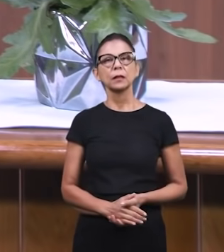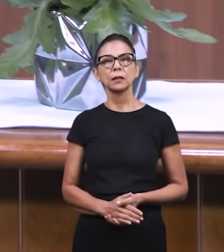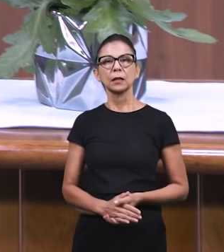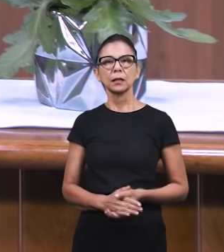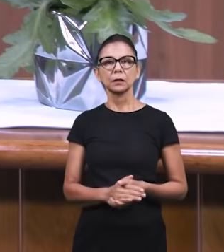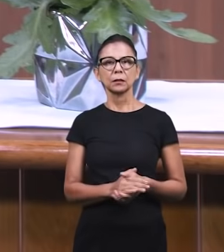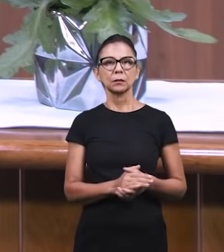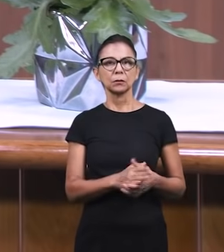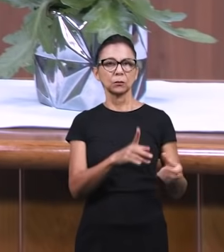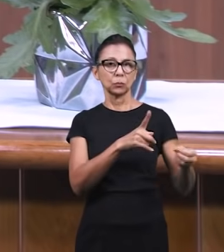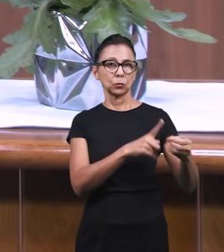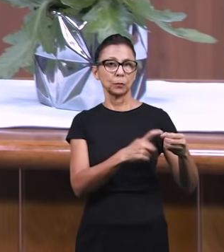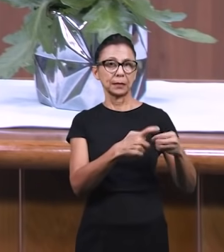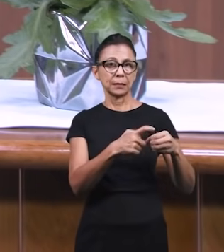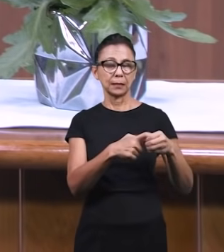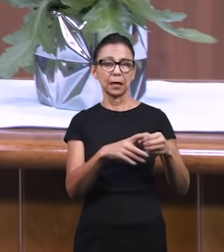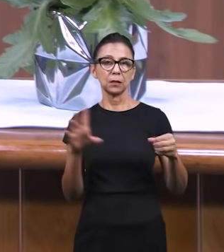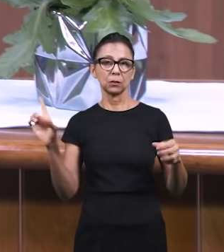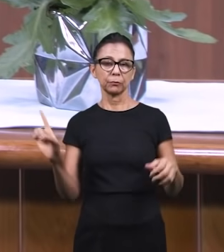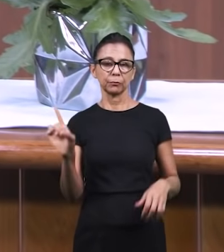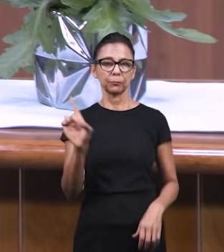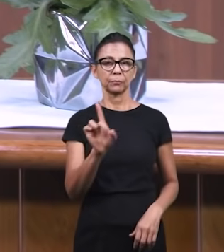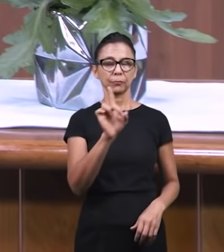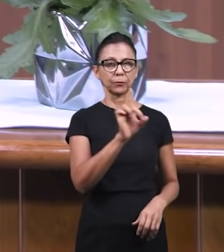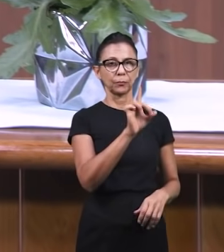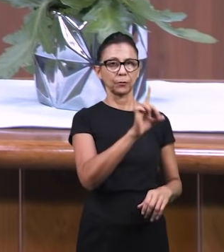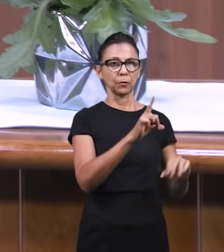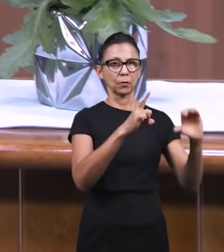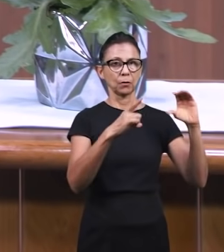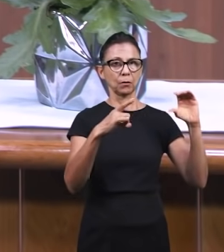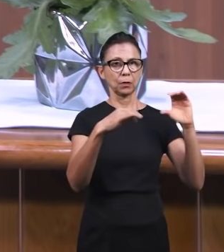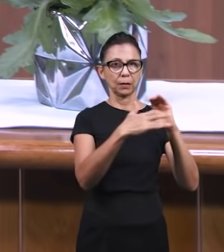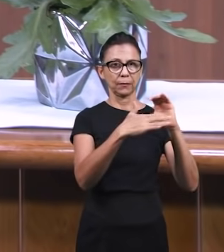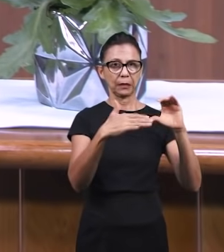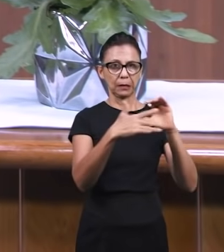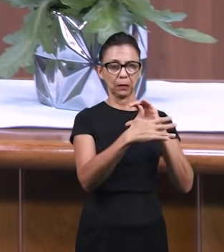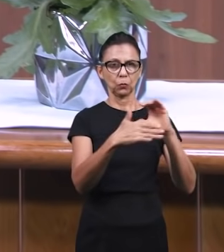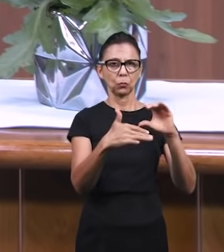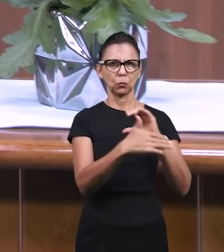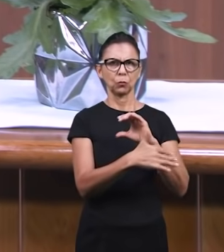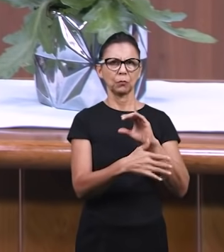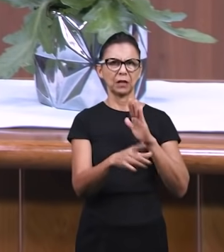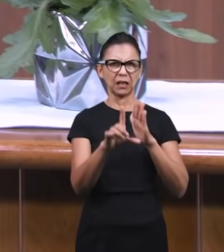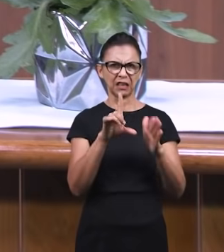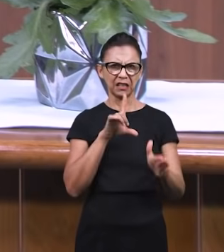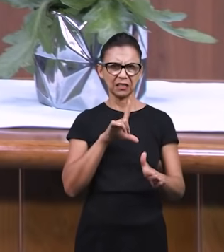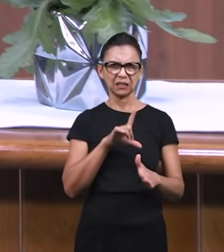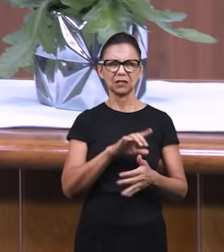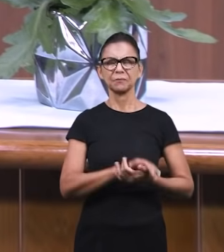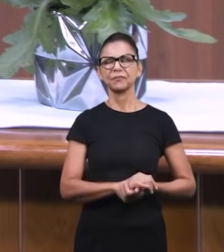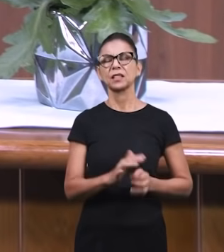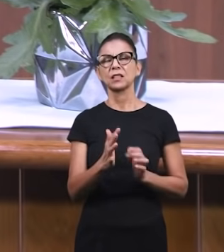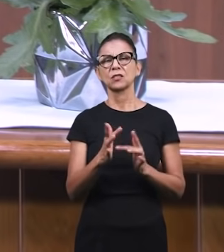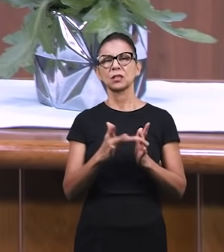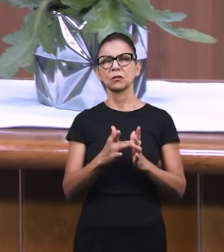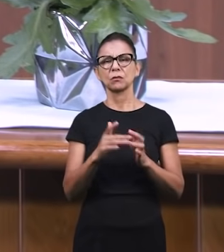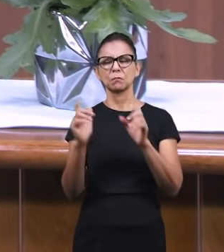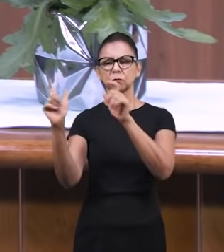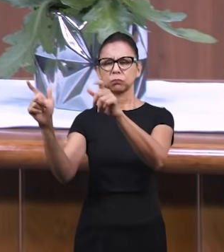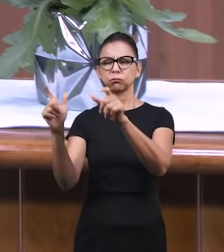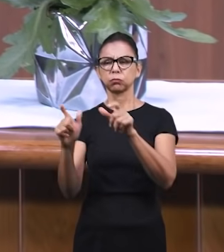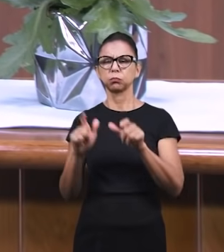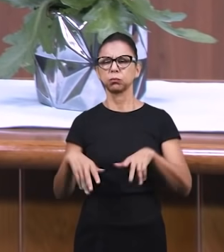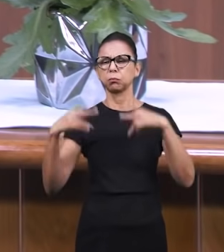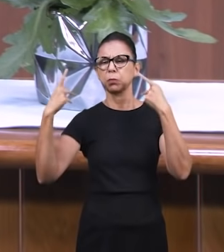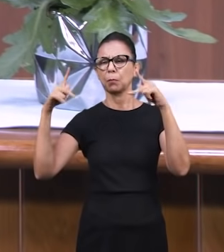havia voltado para Cafarnaum. Jesus havia passado por várias cidades da Galiléia, pregando a palavra, e Jesus